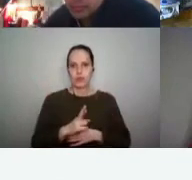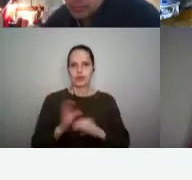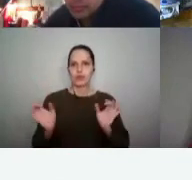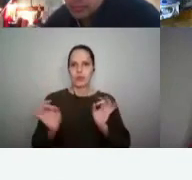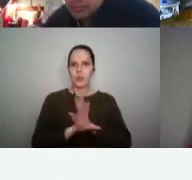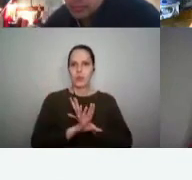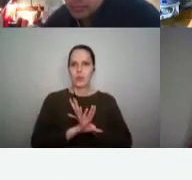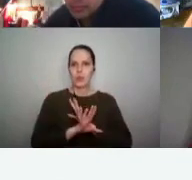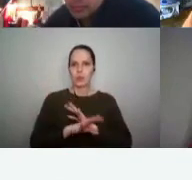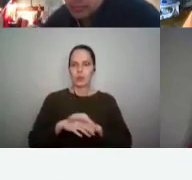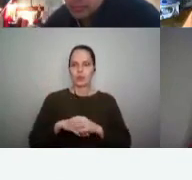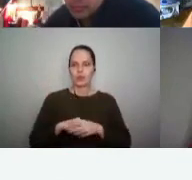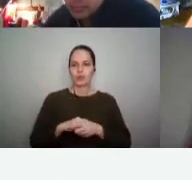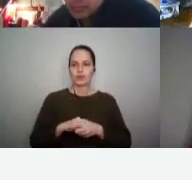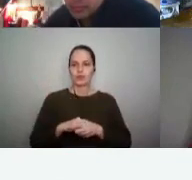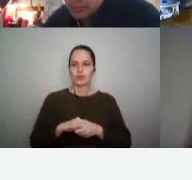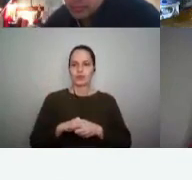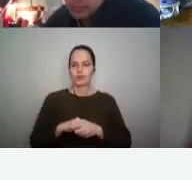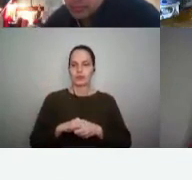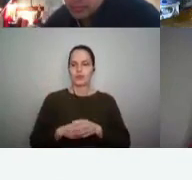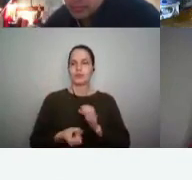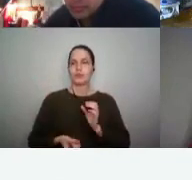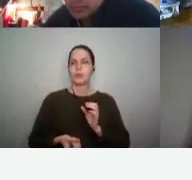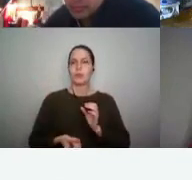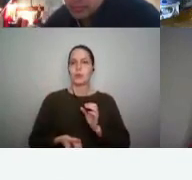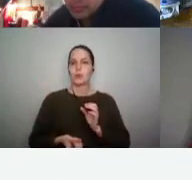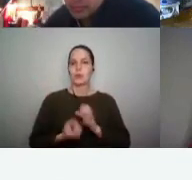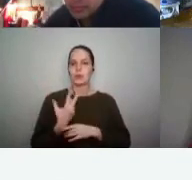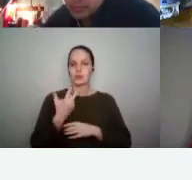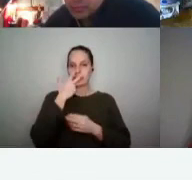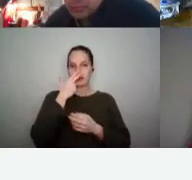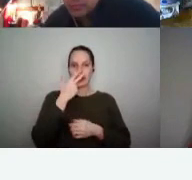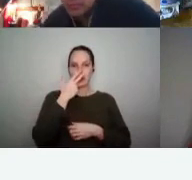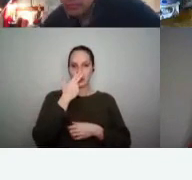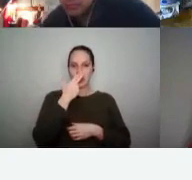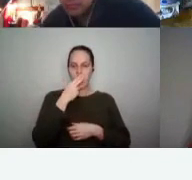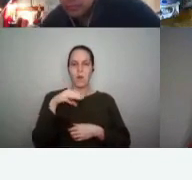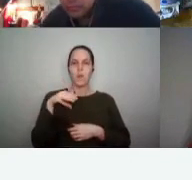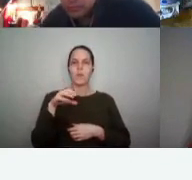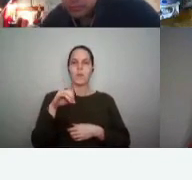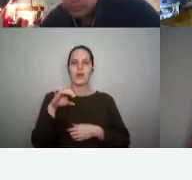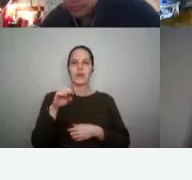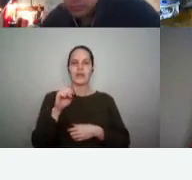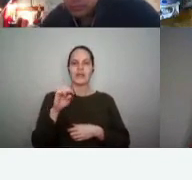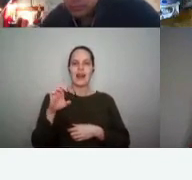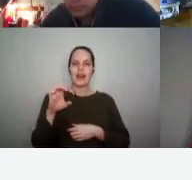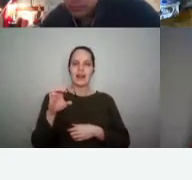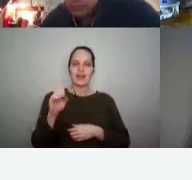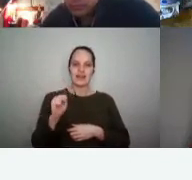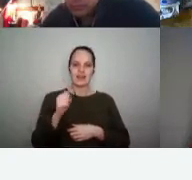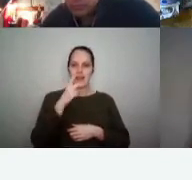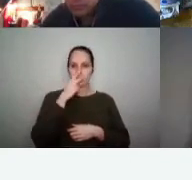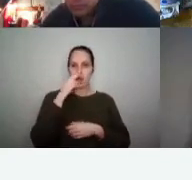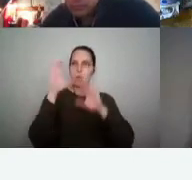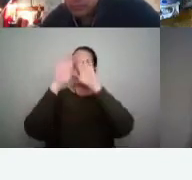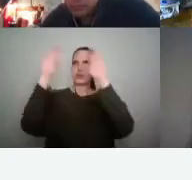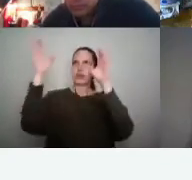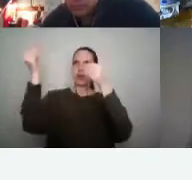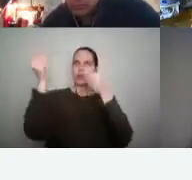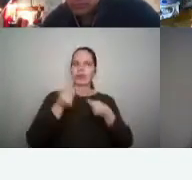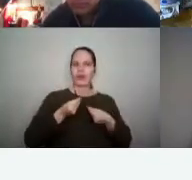assim, como a tábua de Moisés, né? Não. Então, eu acho que isso é muito importante,